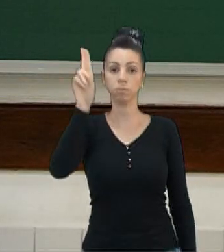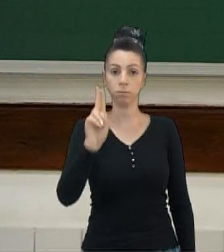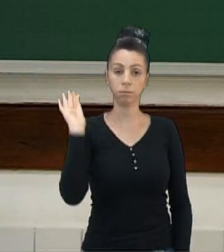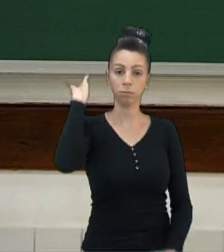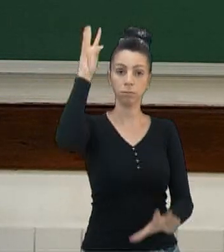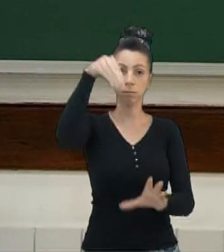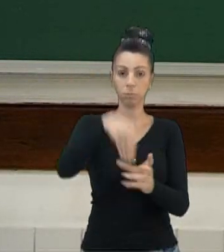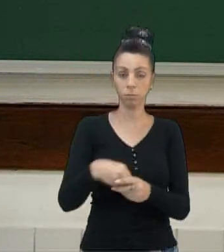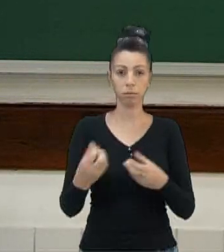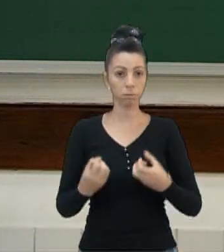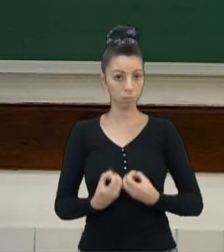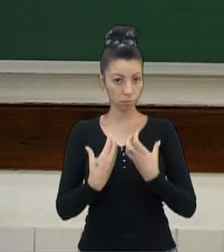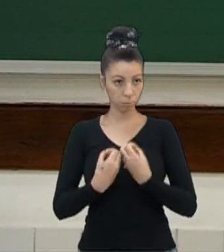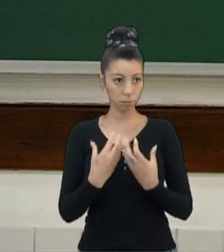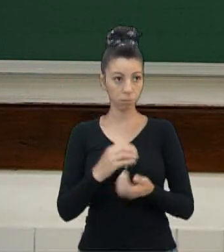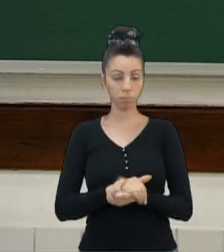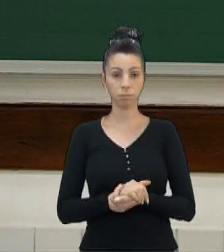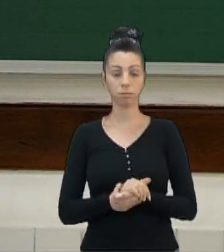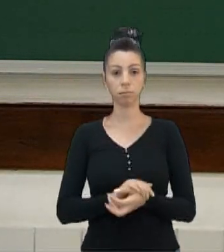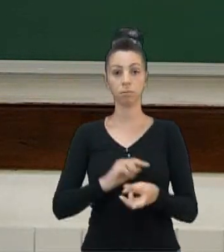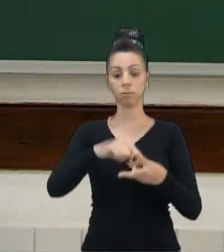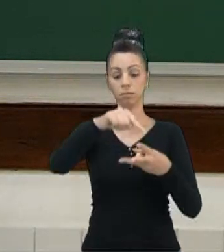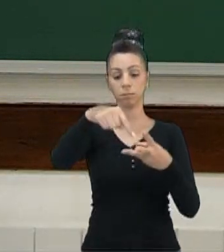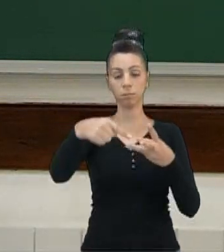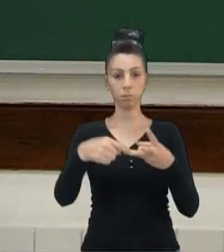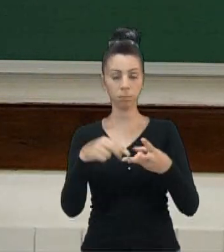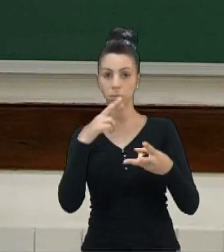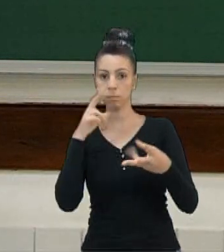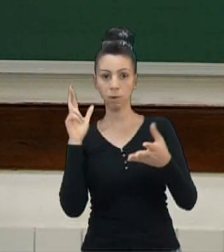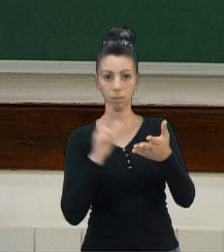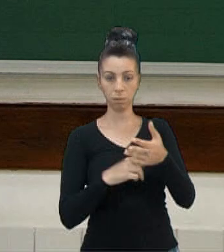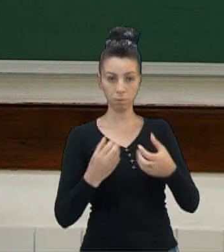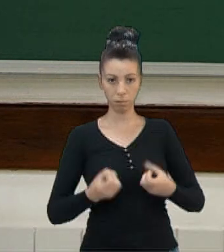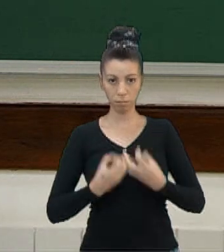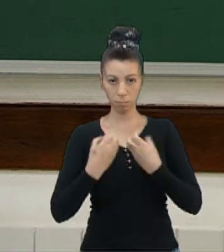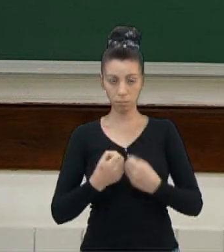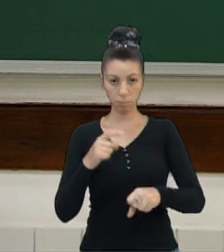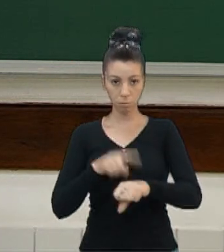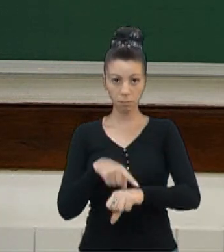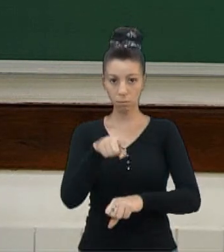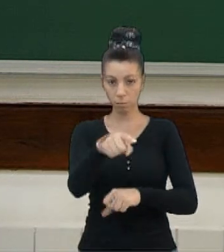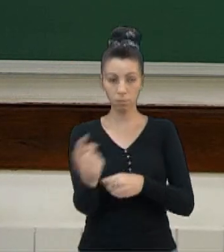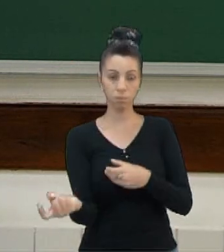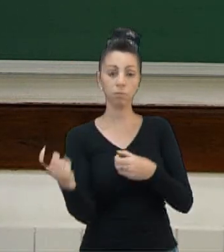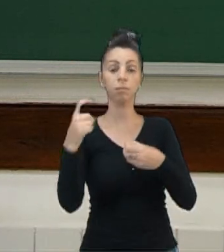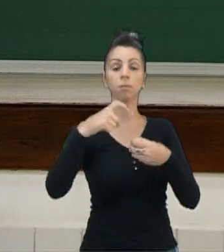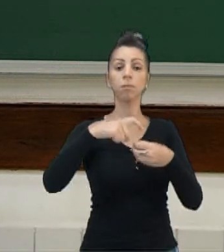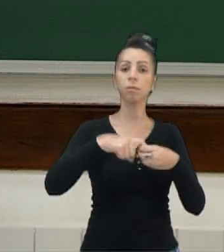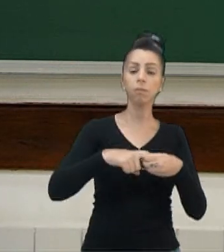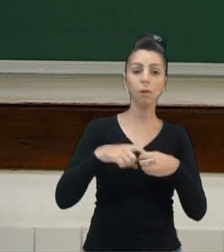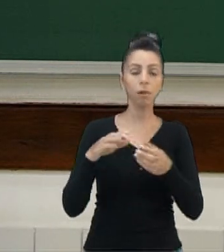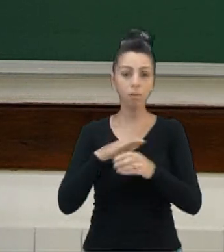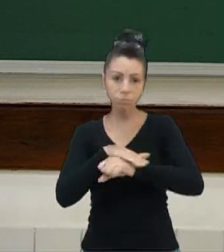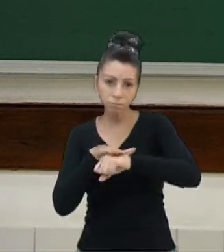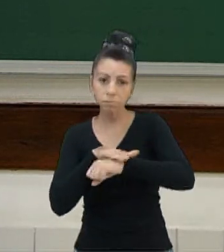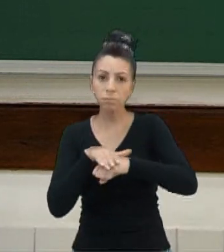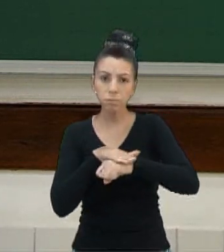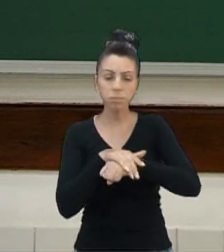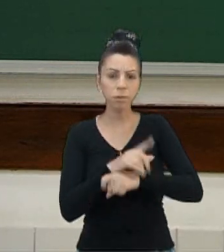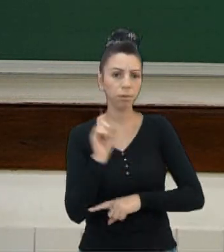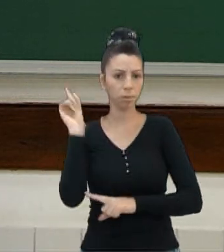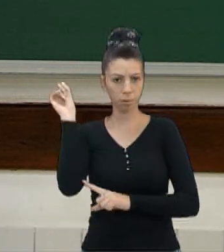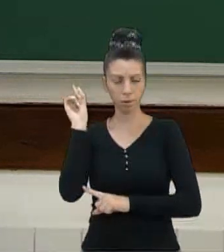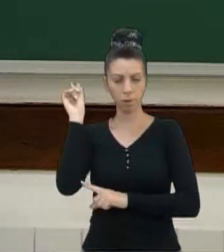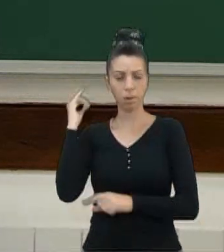você responder sobre esse poeminha e eu vou te dar um tempo e a gente volta para conversar sobre